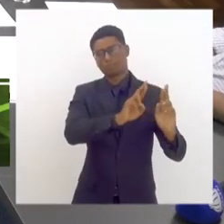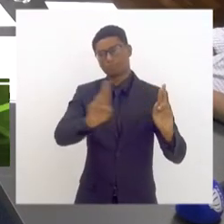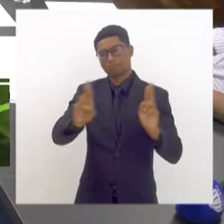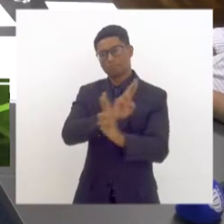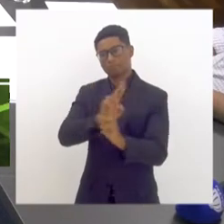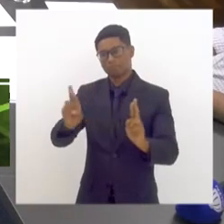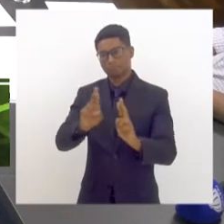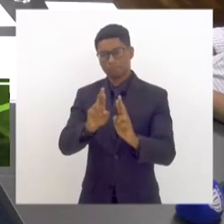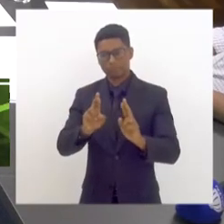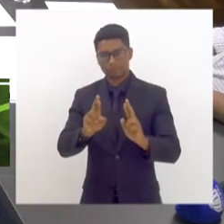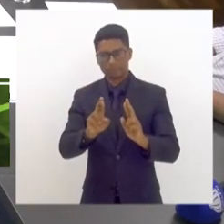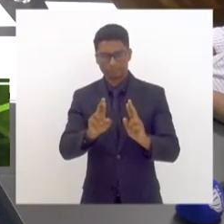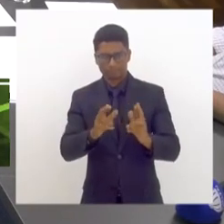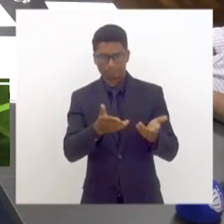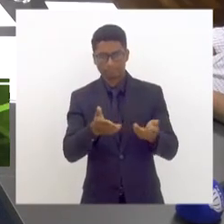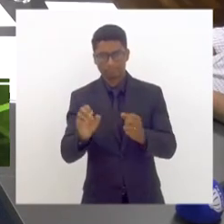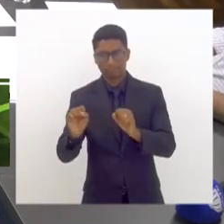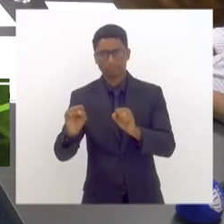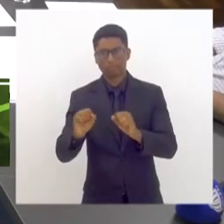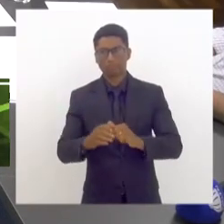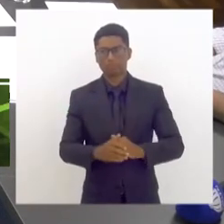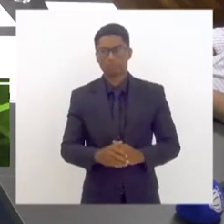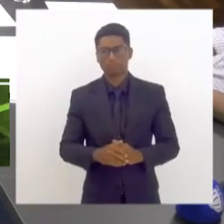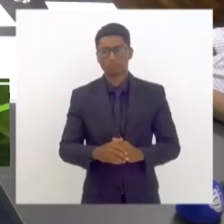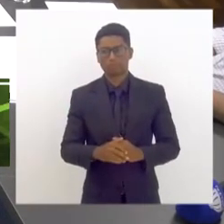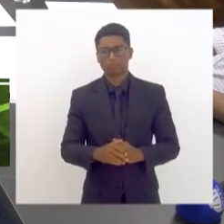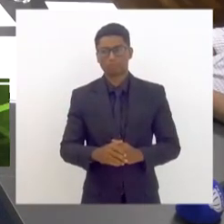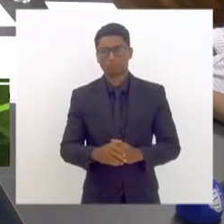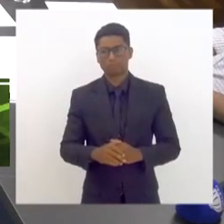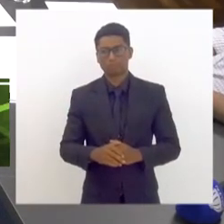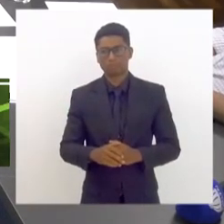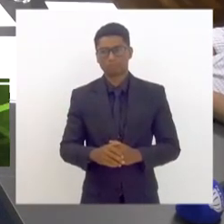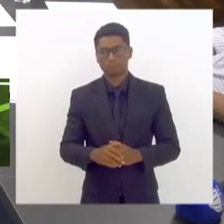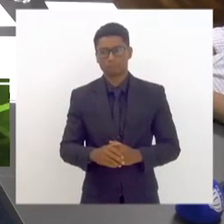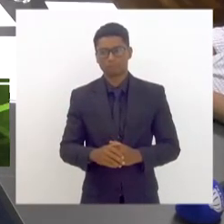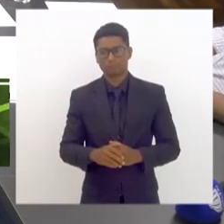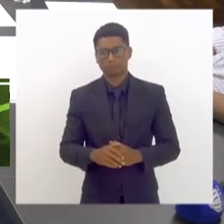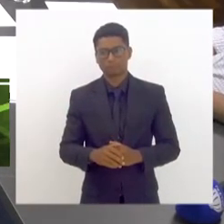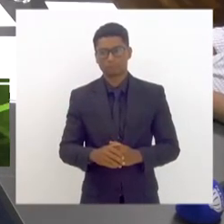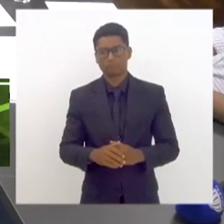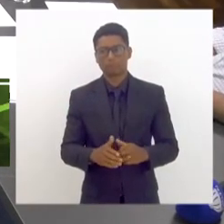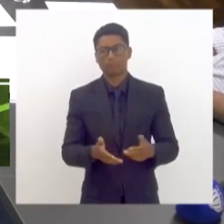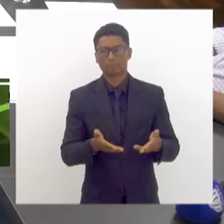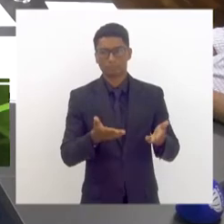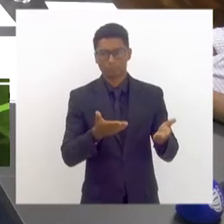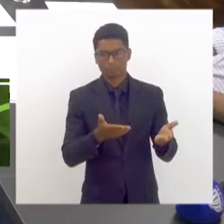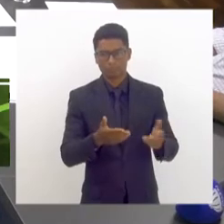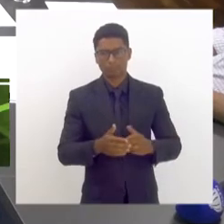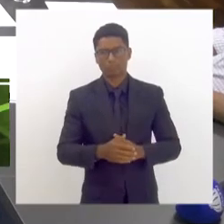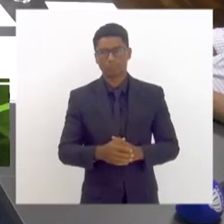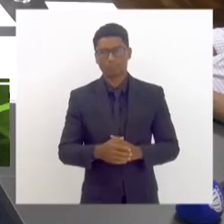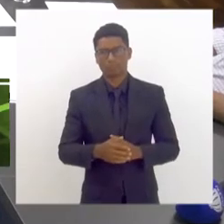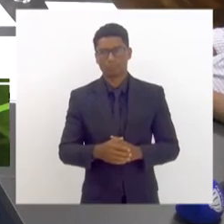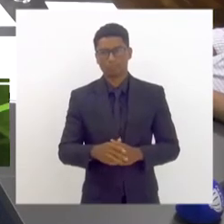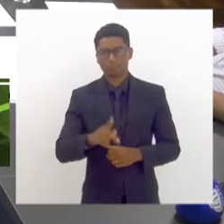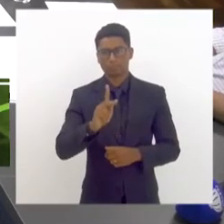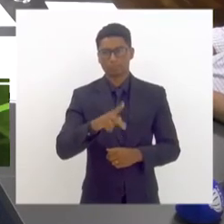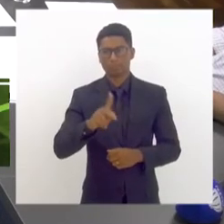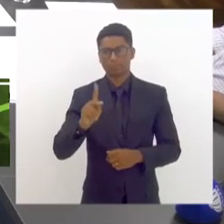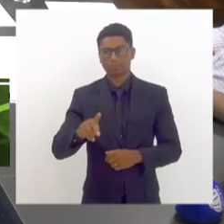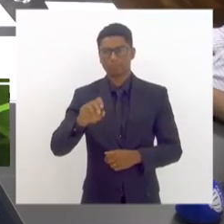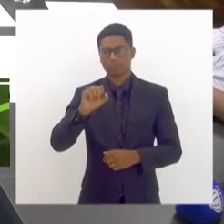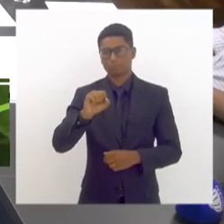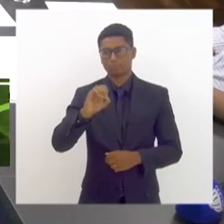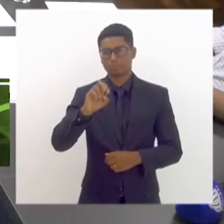questões levantadas aí pelo doutor Azambuja. Então, repasso a palavra à professora Soraya